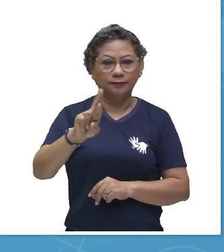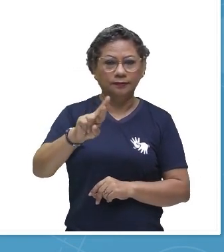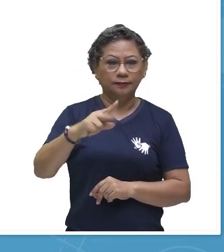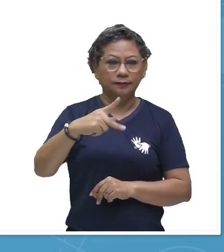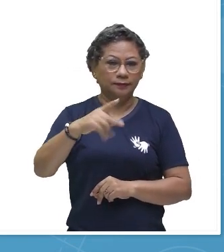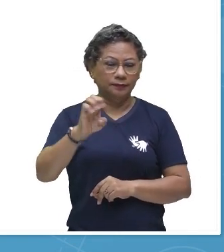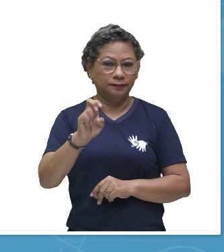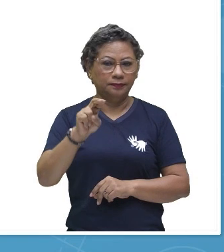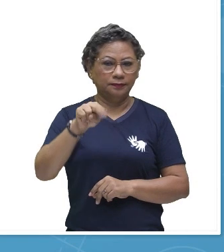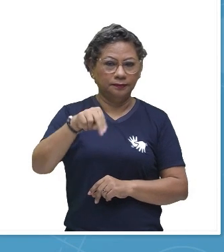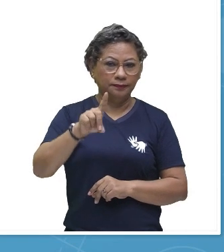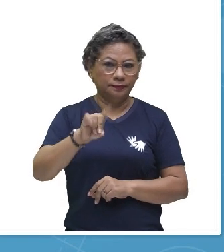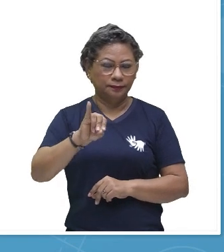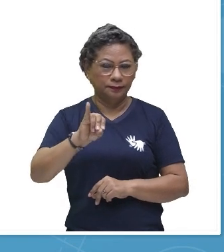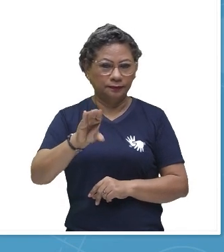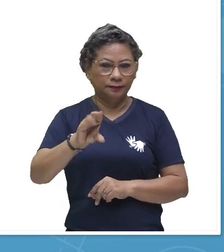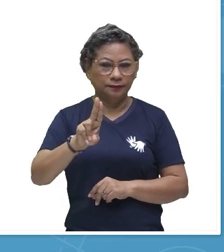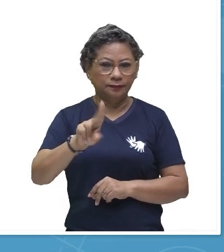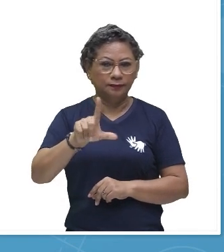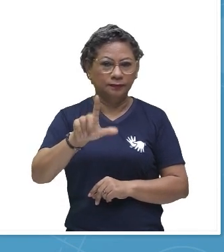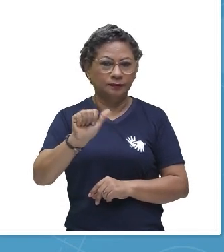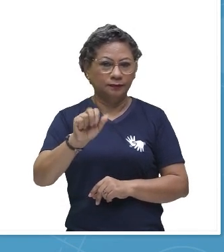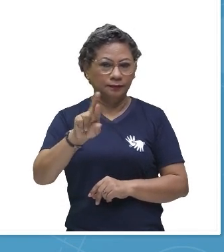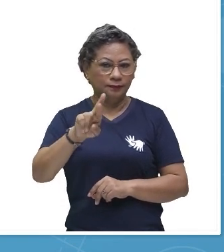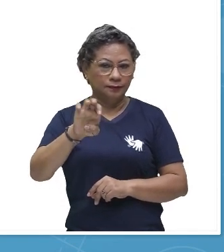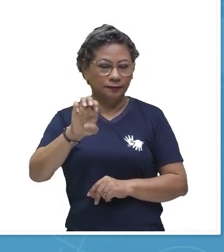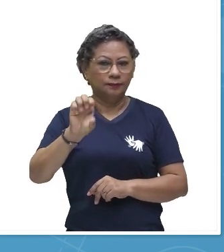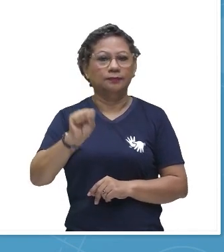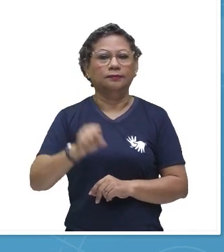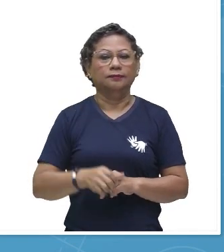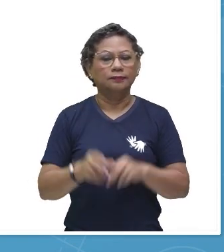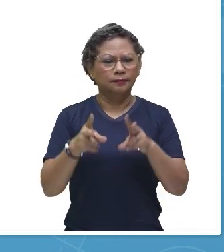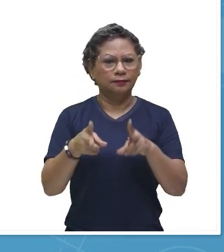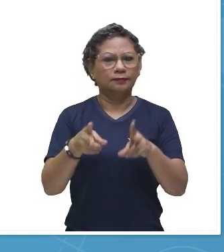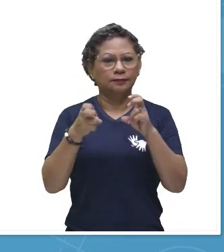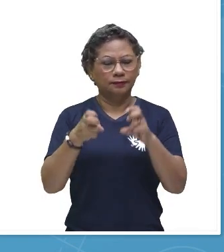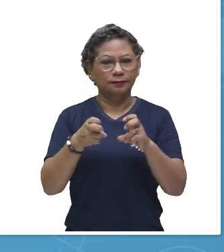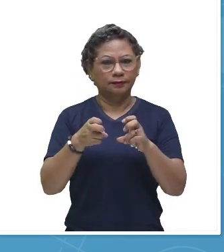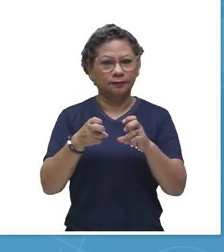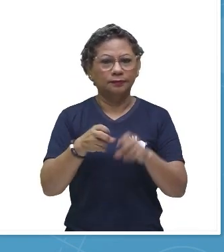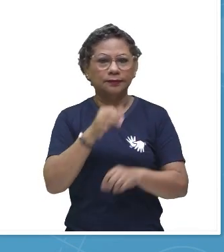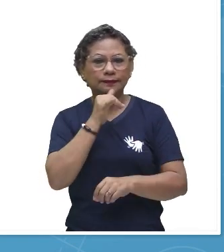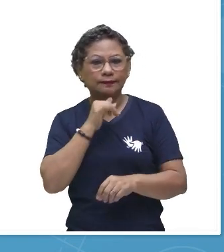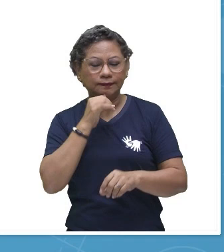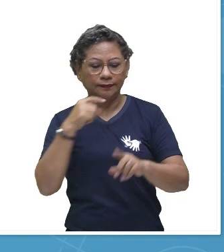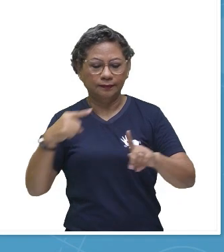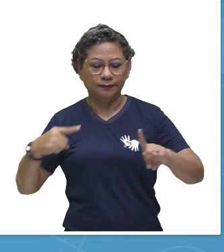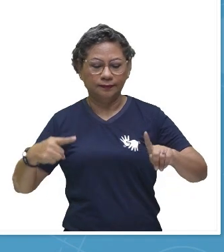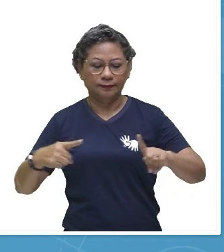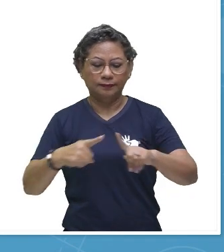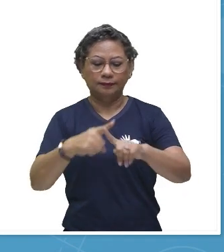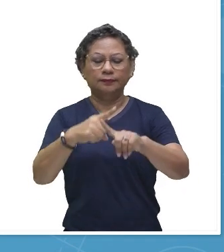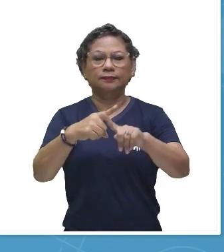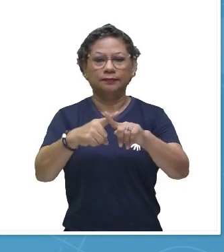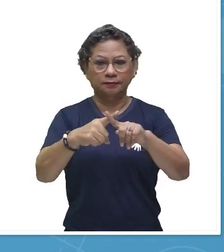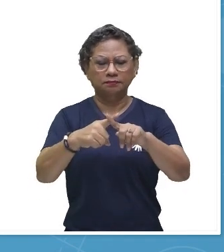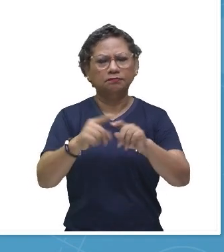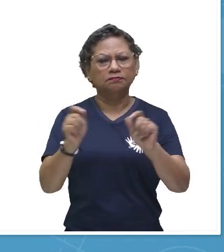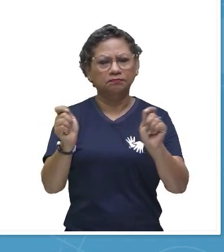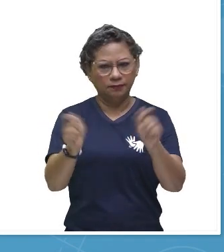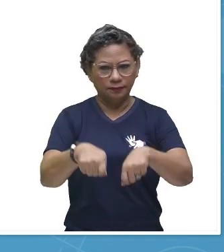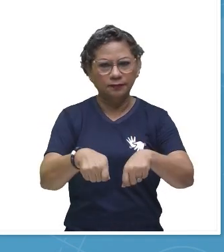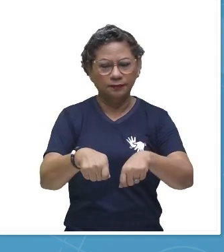anterior, elas se cruzam, elas podem se cruzar num ponto e formar qualquer